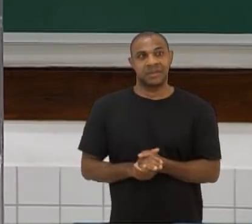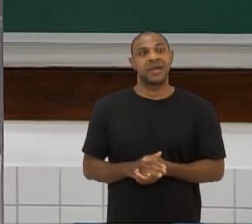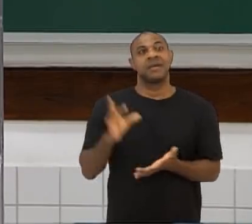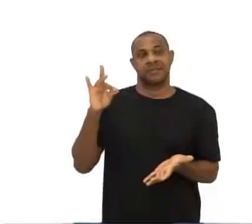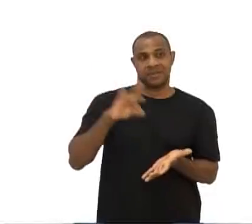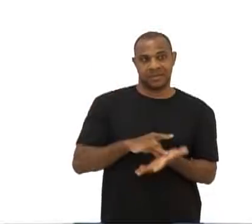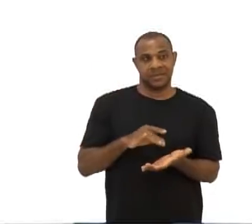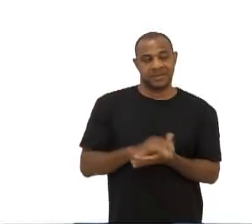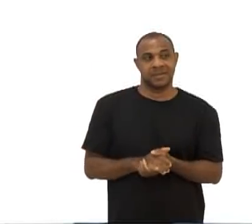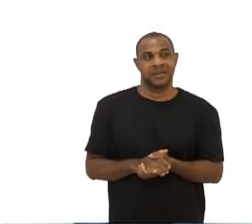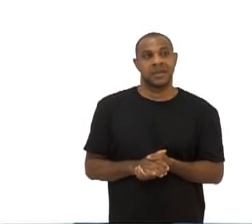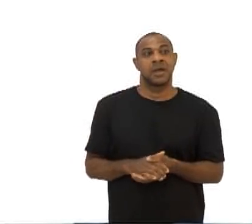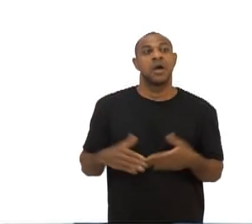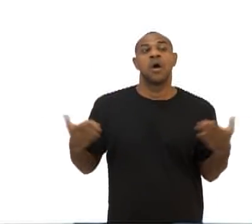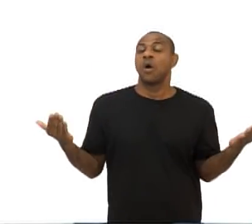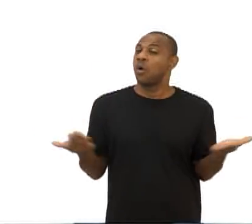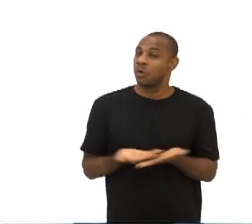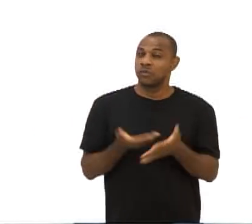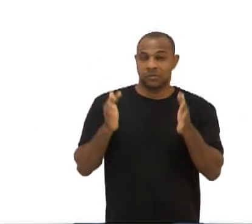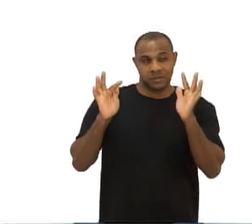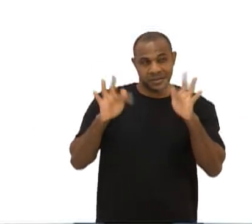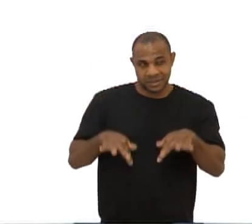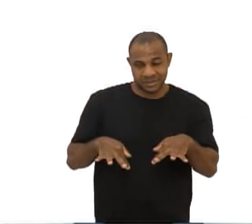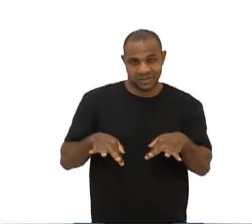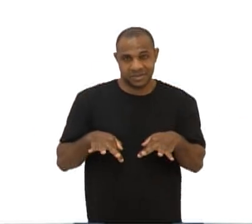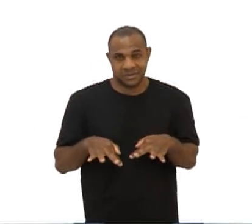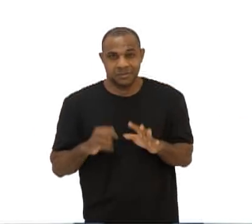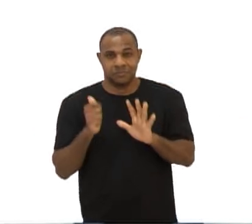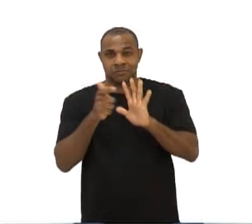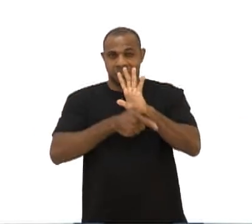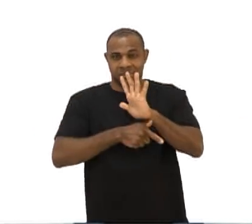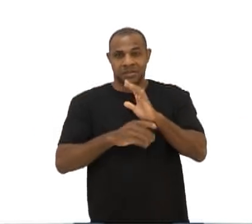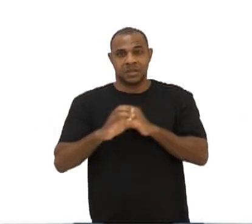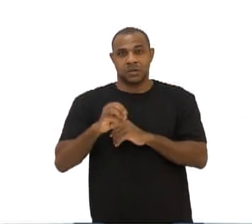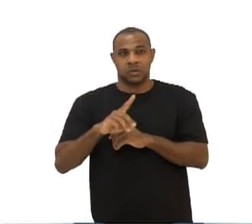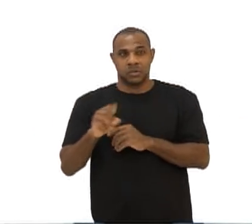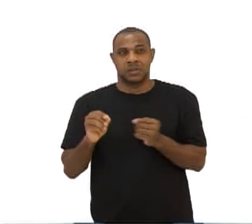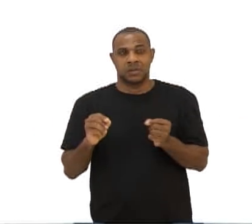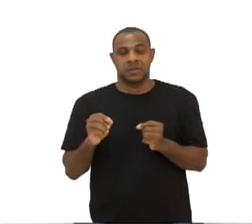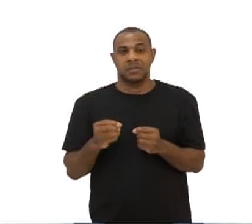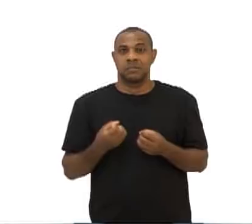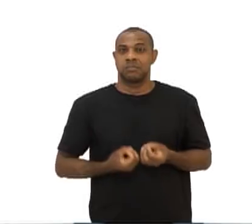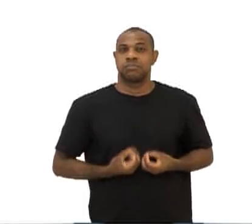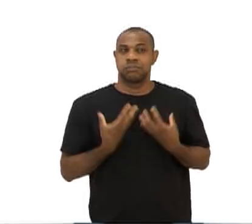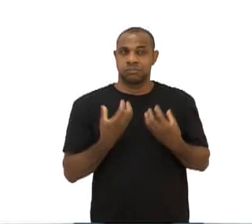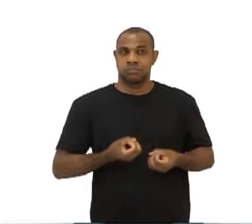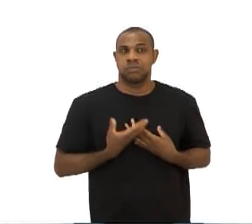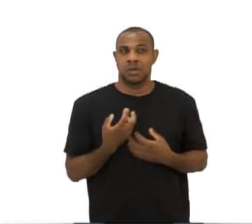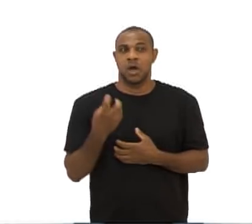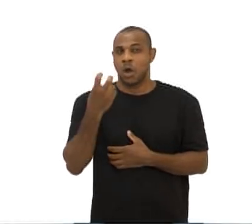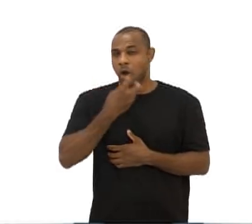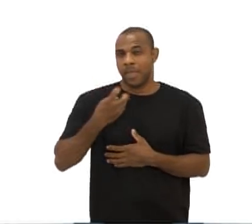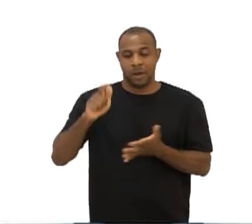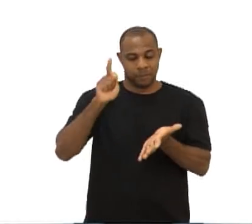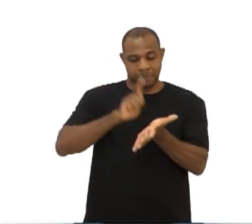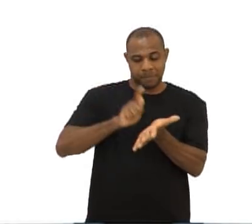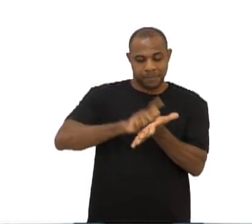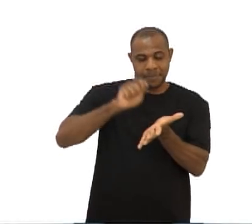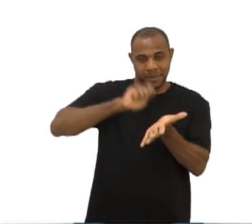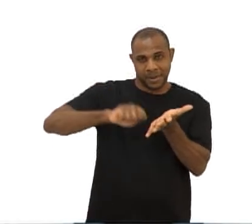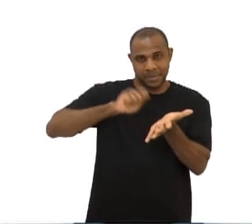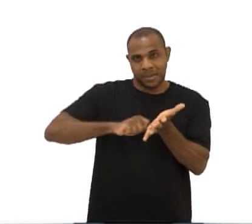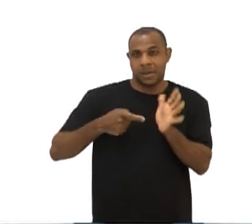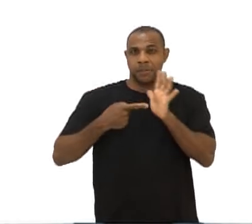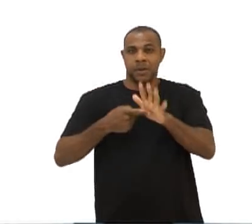terminando. Hoje terminamos o gênero cordel. Aprendemos que é em verso, oral e no papel. Traz temas